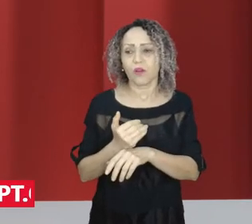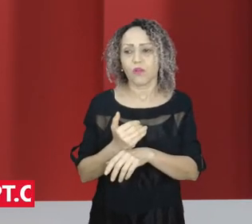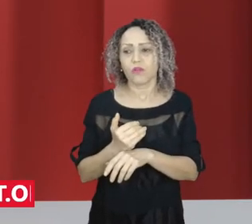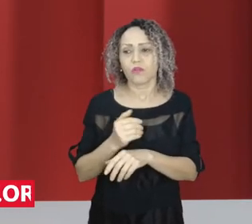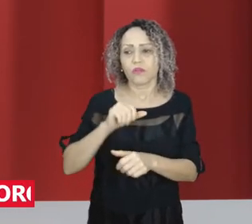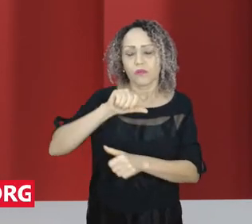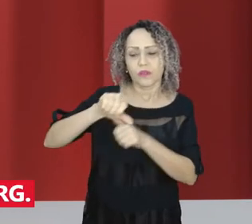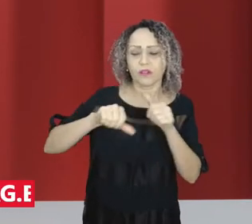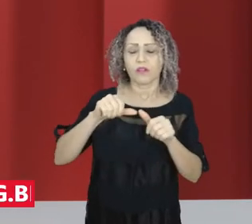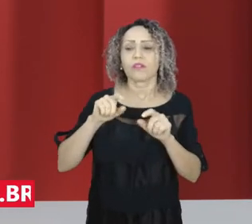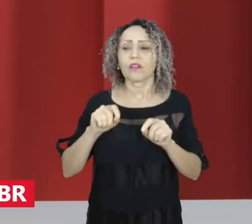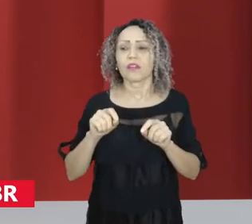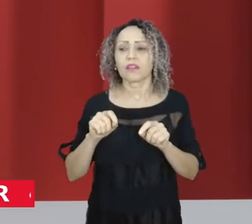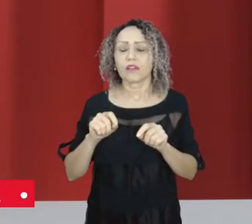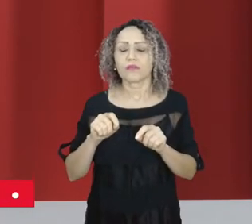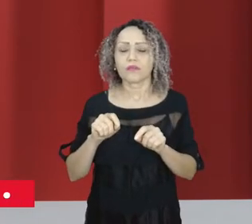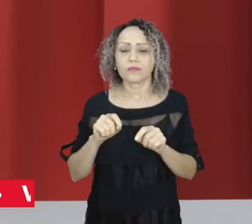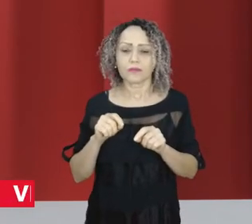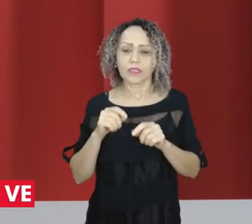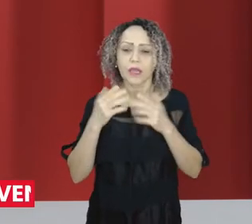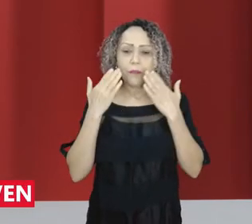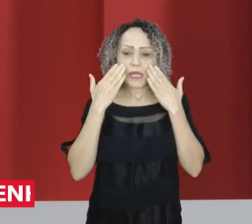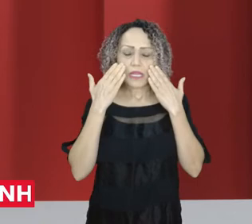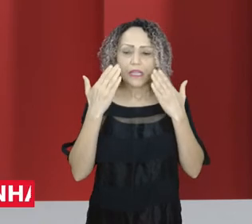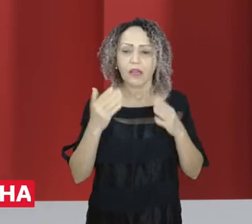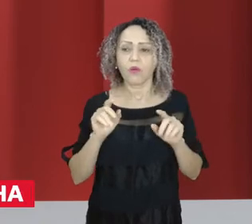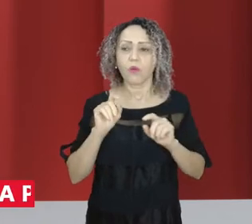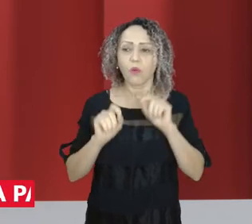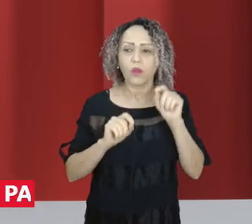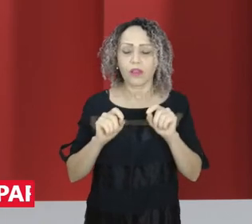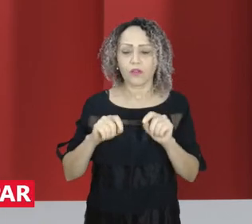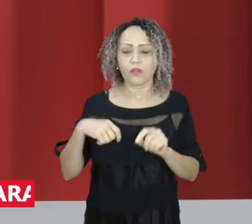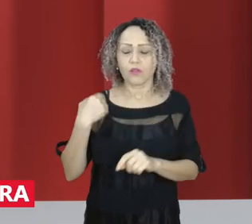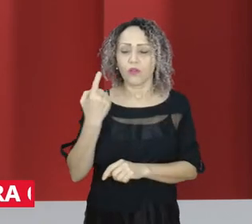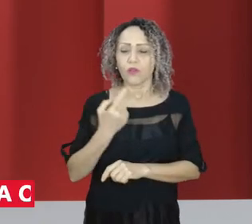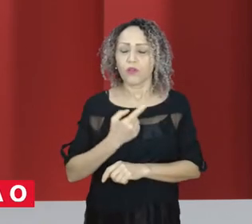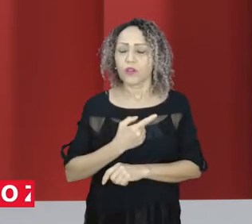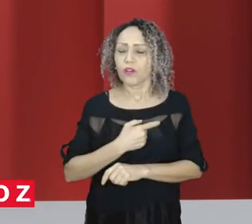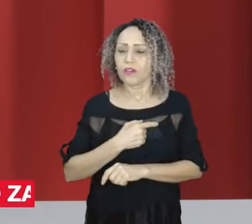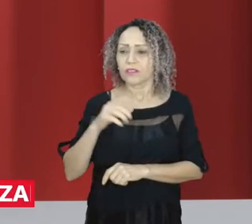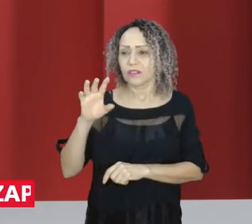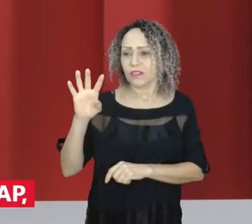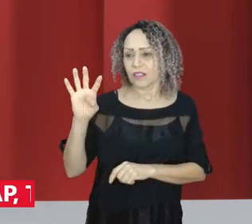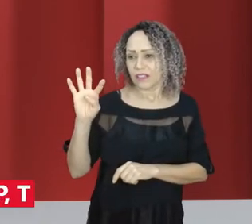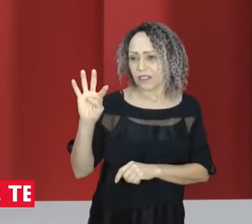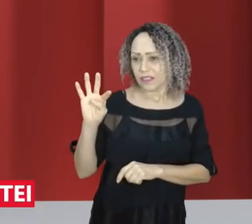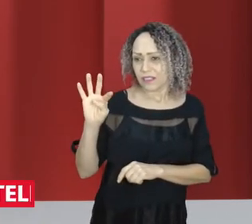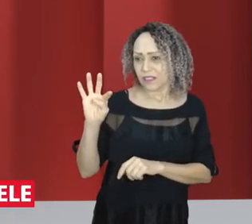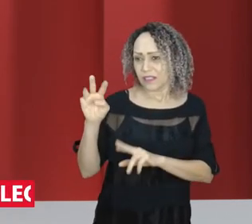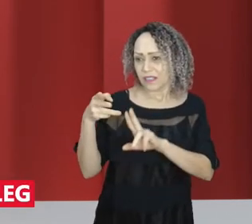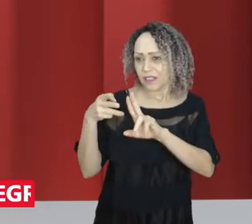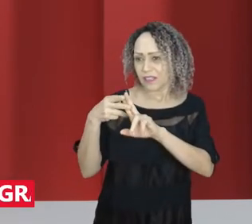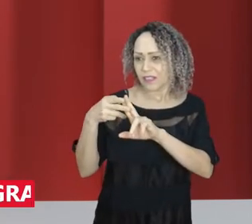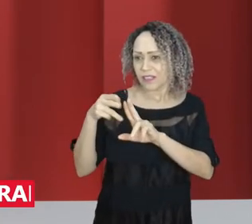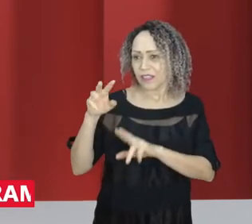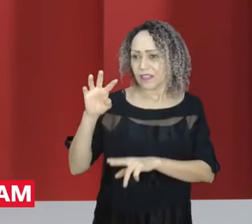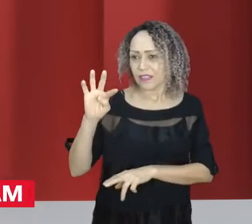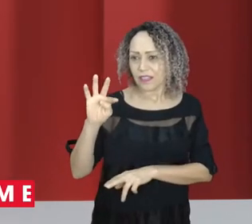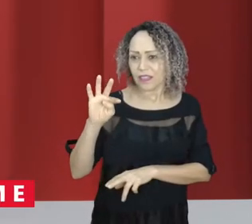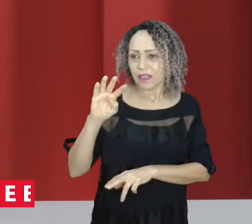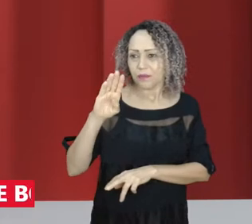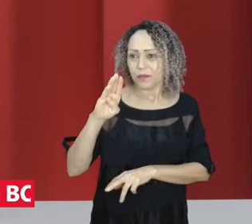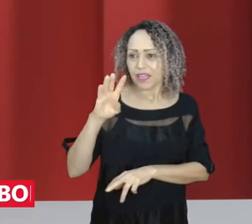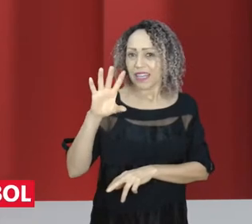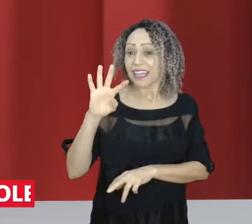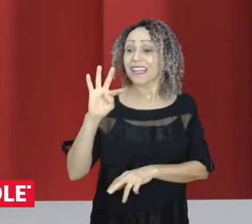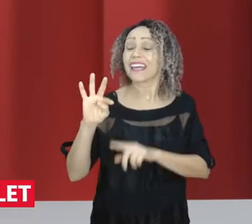vai trabalhar aqui o nosso TBT, Hoje é quinta-feira. Quem usa redes sociais, quem adora